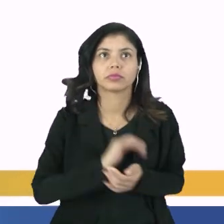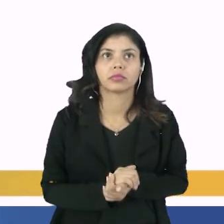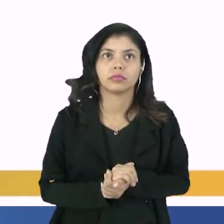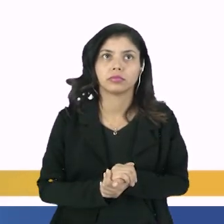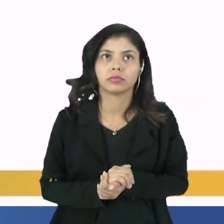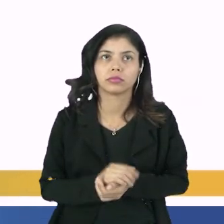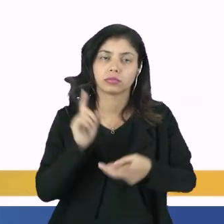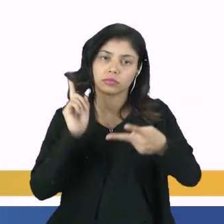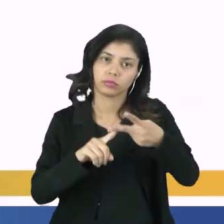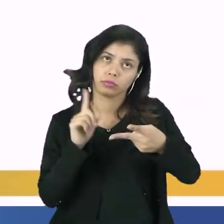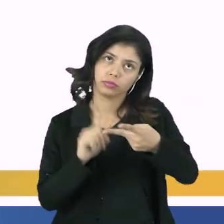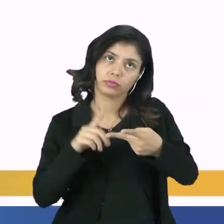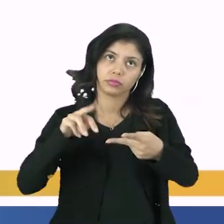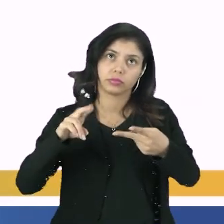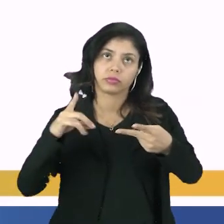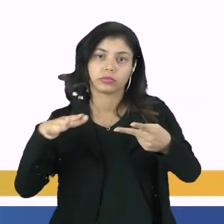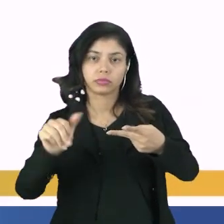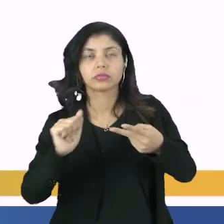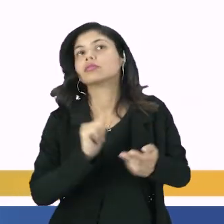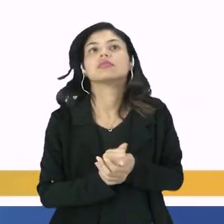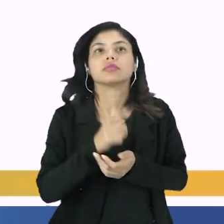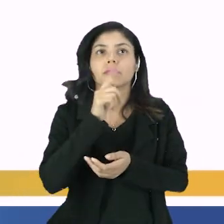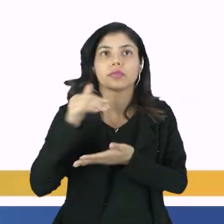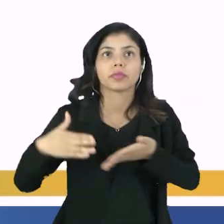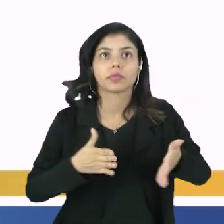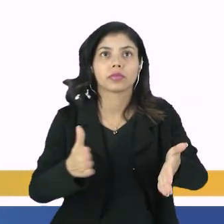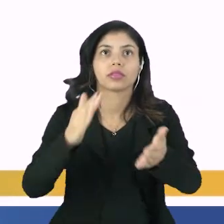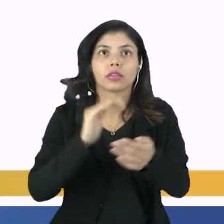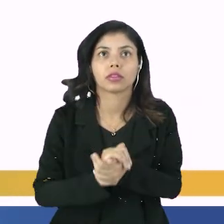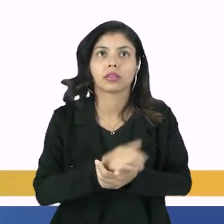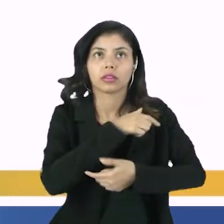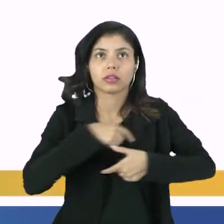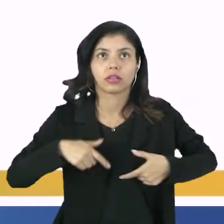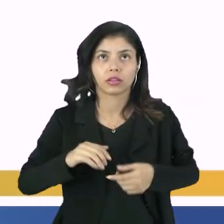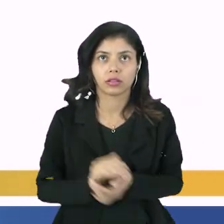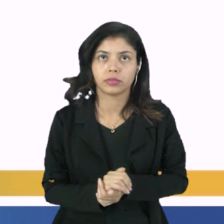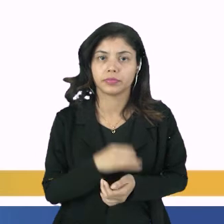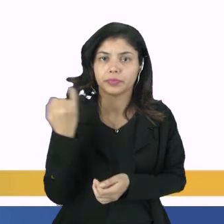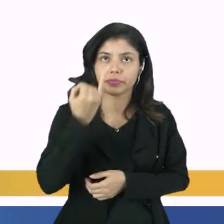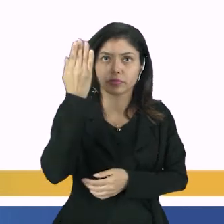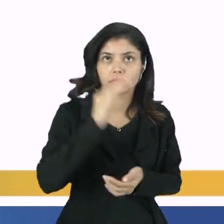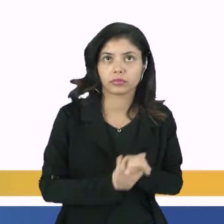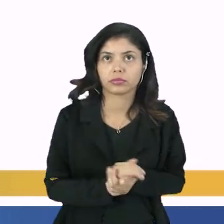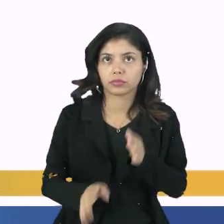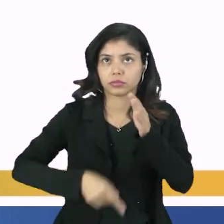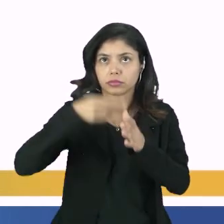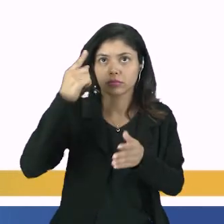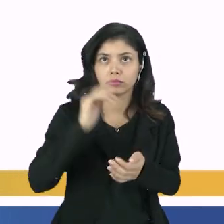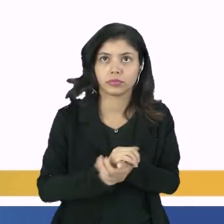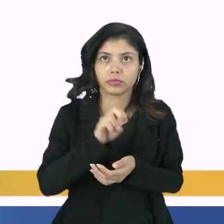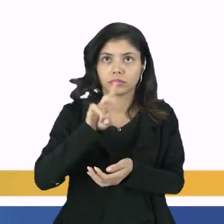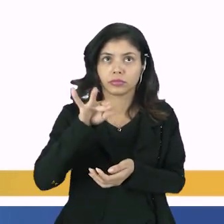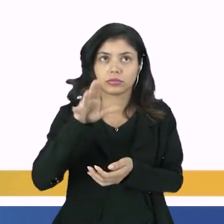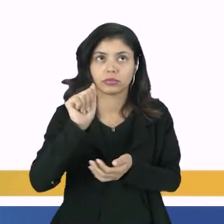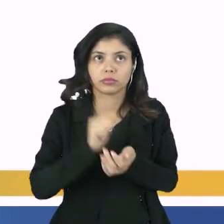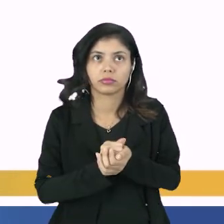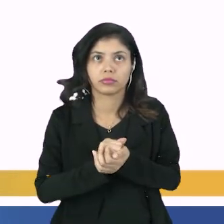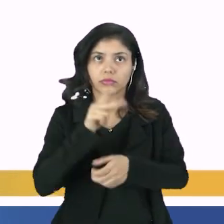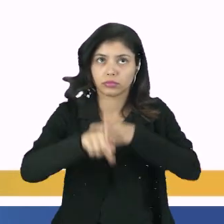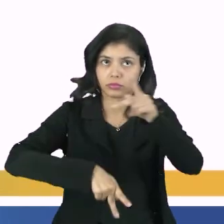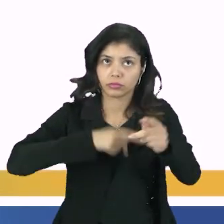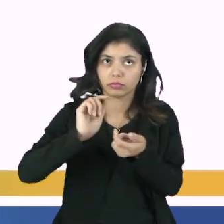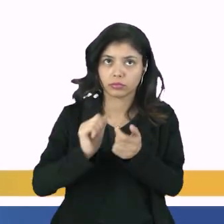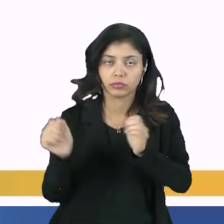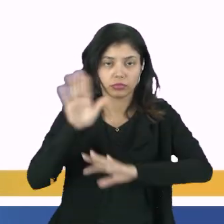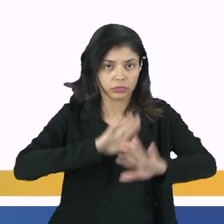mesopotâmica. Localizada entre os rios Tigre e Eufrates, a Mesopotâmia foi habitada primeiramente pelos sumérios. Esses